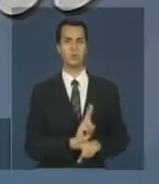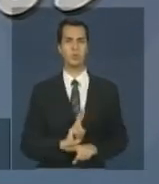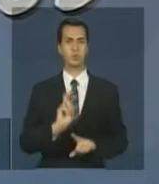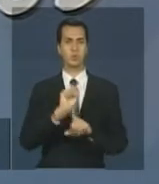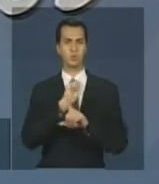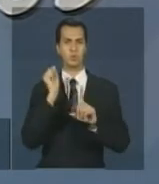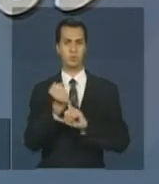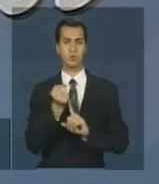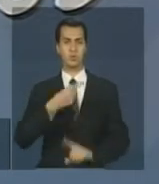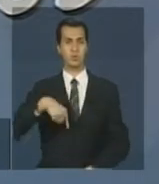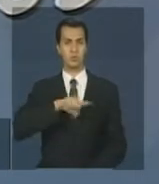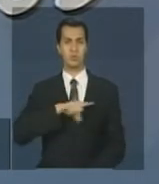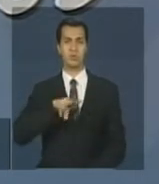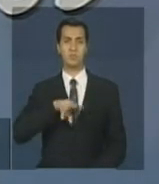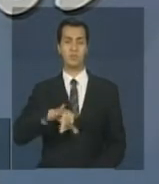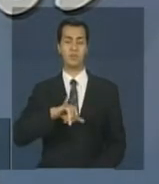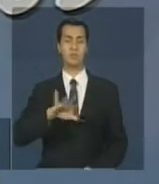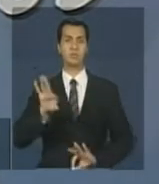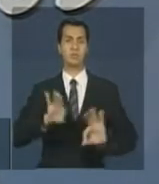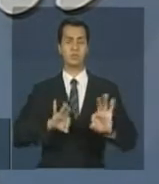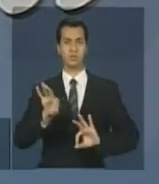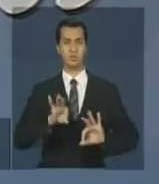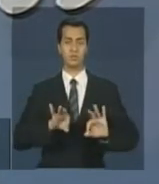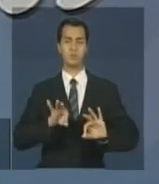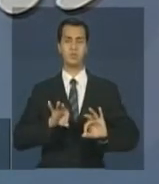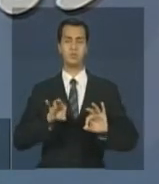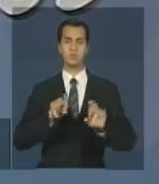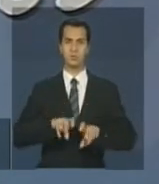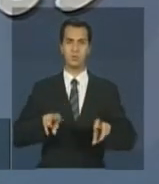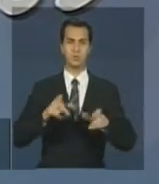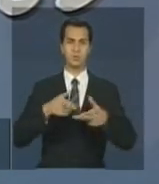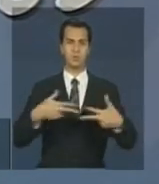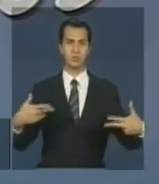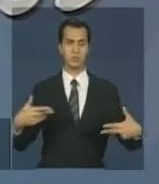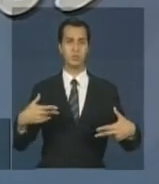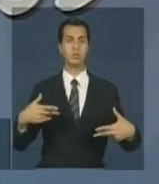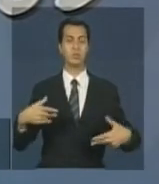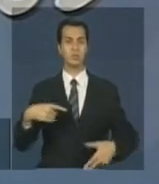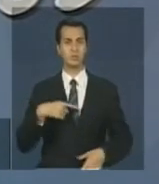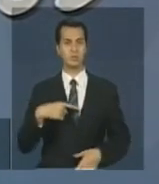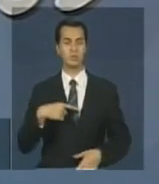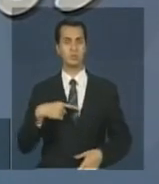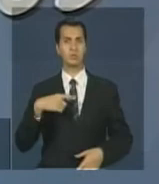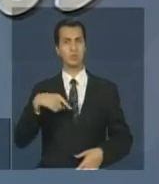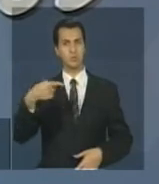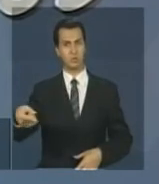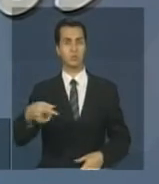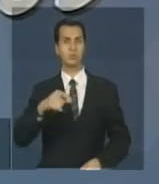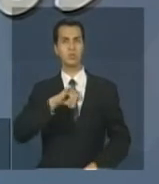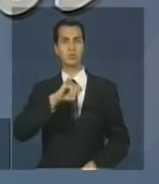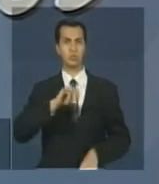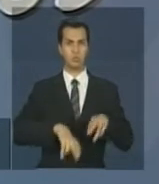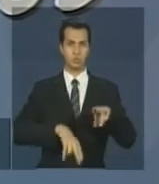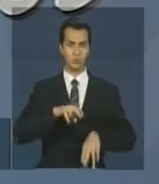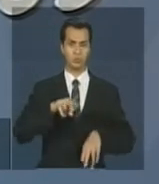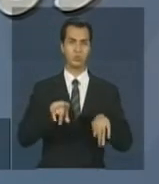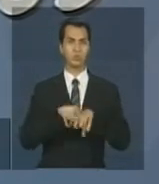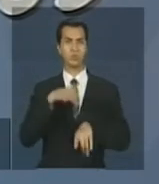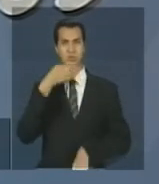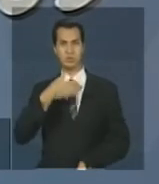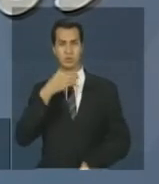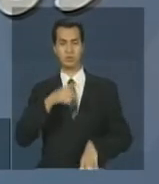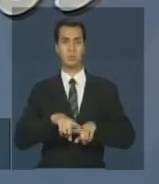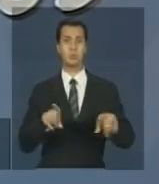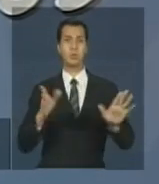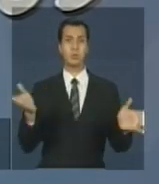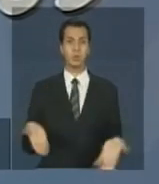nós vamos lá com equipamento ele é fase a segunda fase o braço já mostrou é para julho a última fase de dezembro mas o que